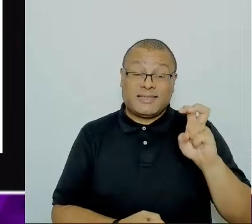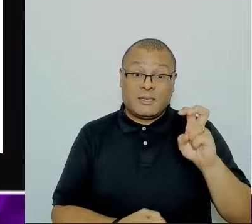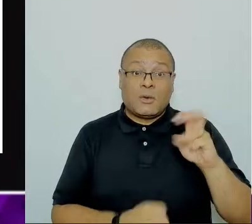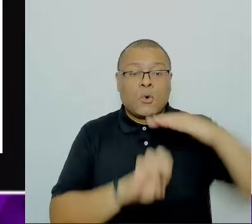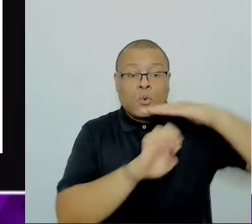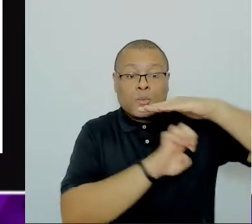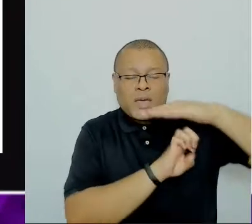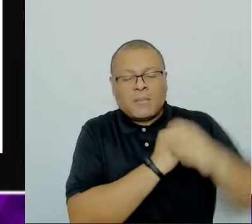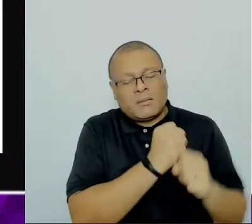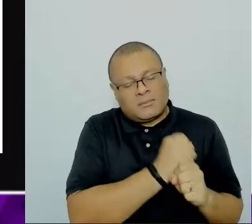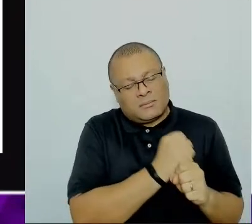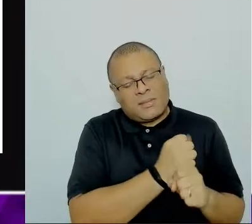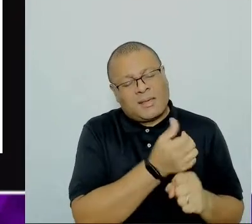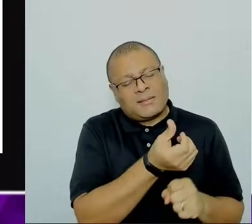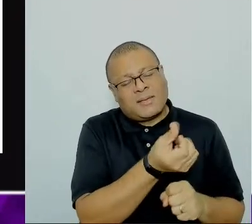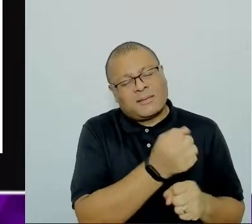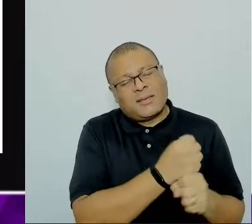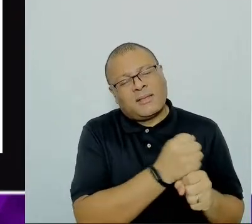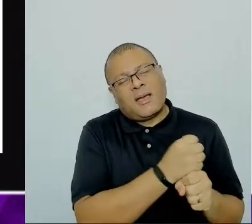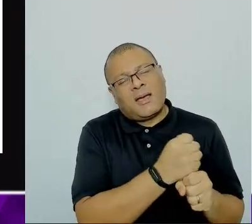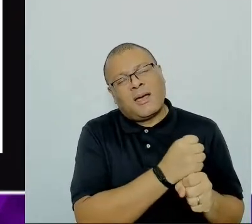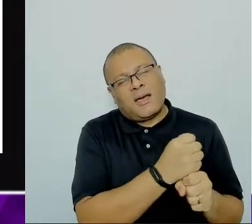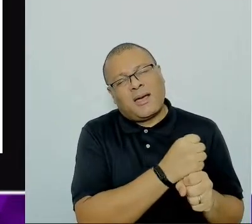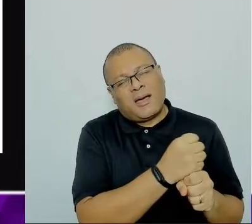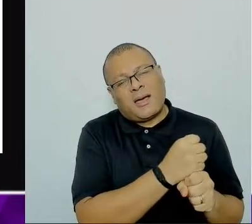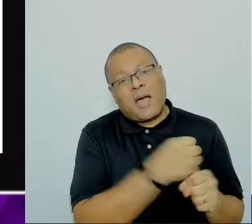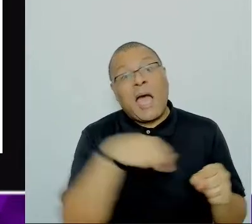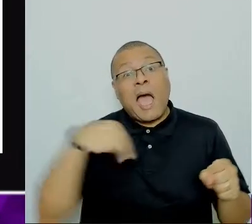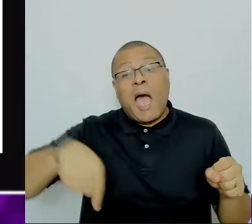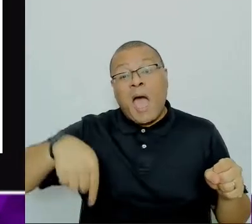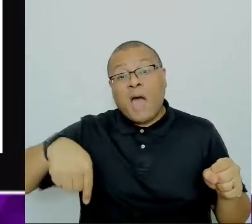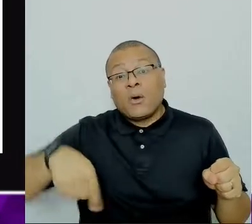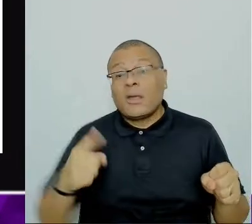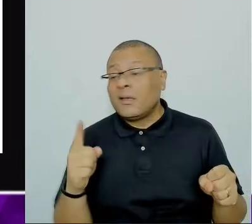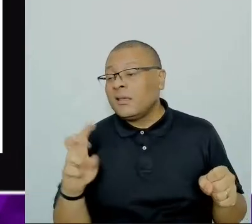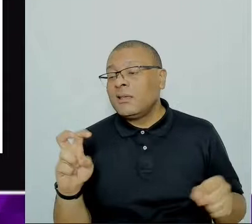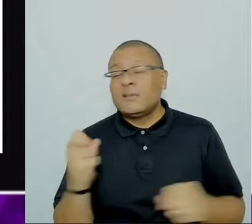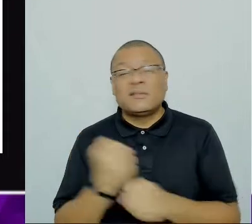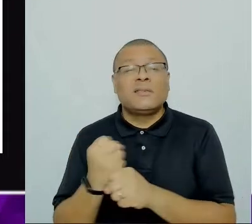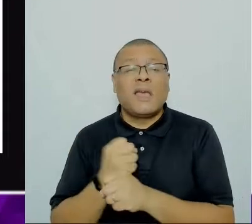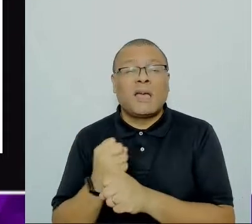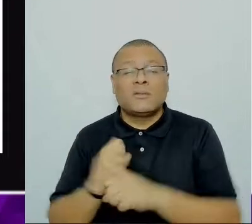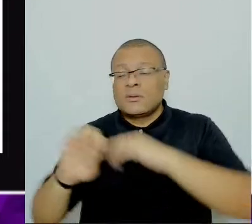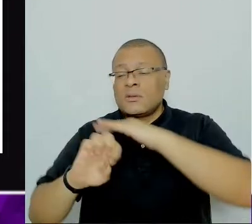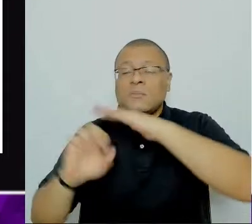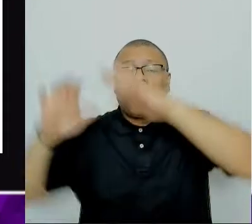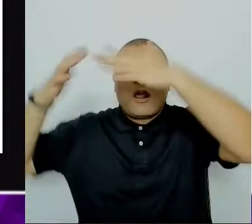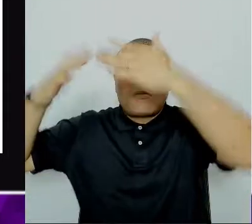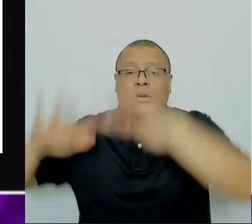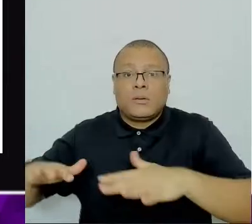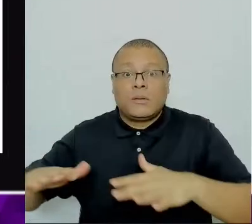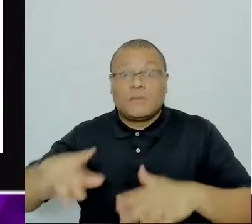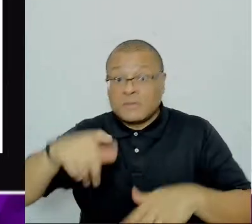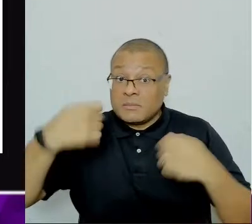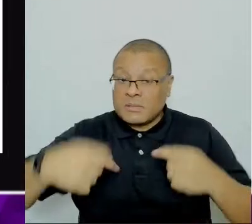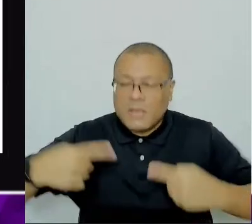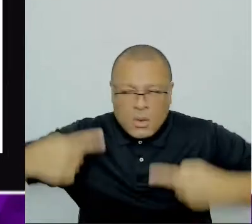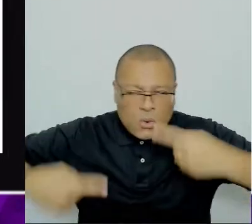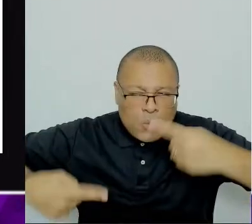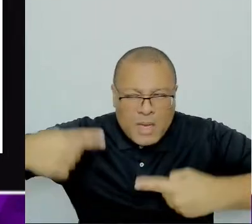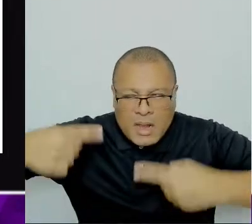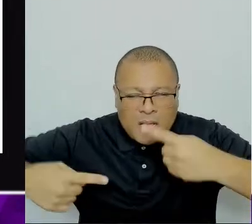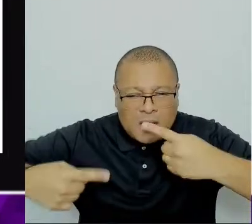que a expectativa de vida de uma empresa é inferior a 15 anos. A gente precisa realmente olhar a concorrência, precisa olhar o que esse